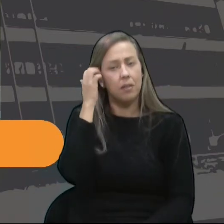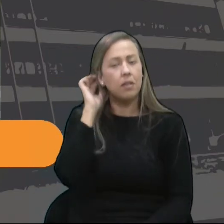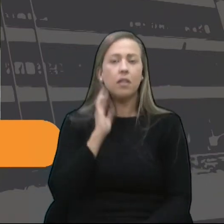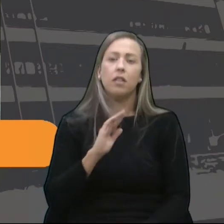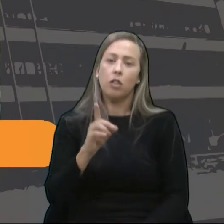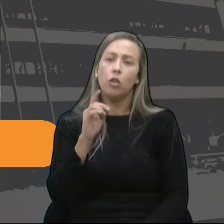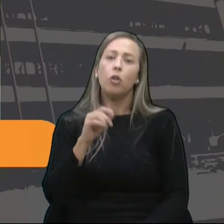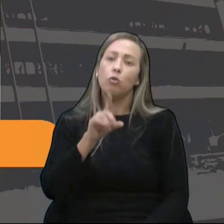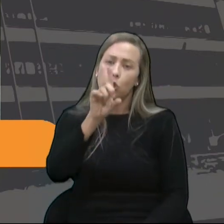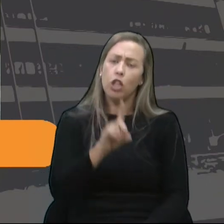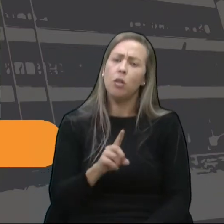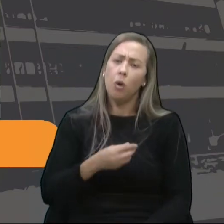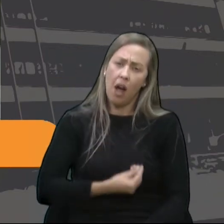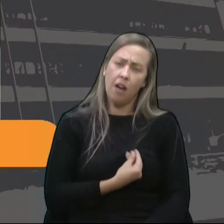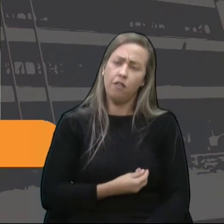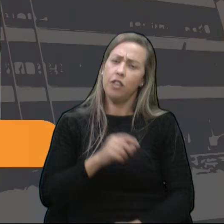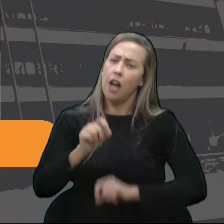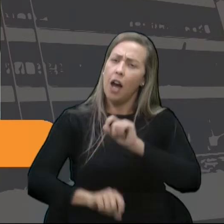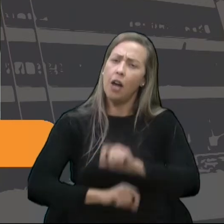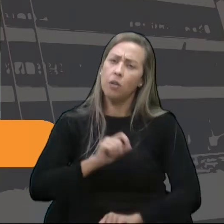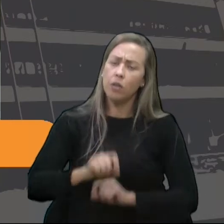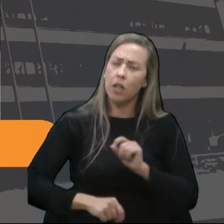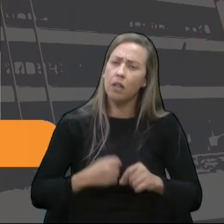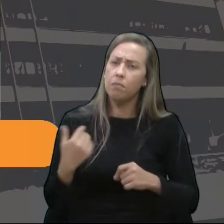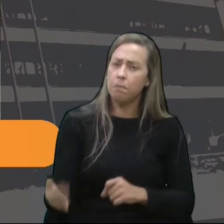à vida